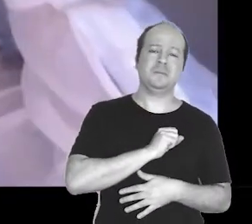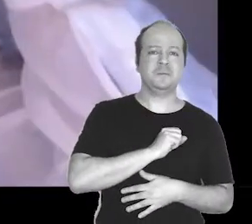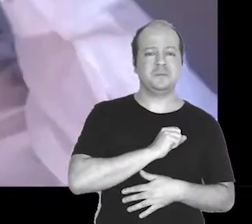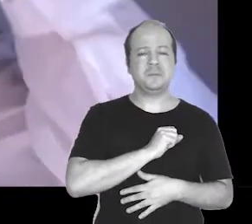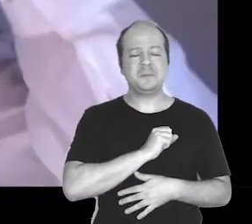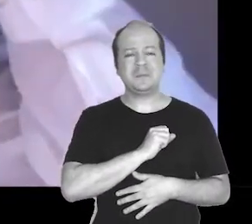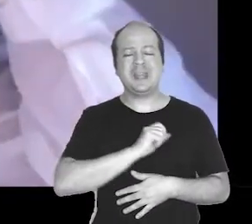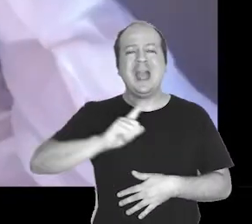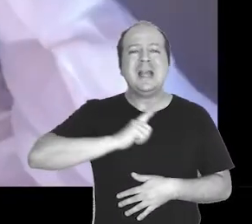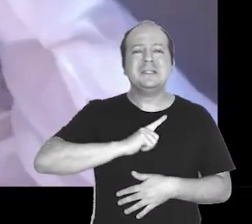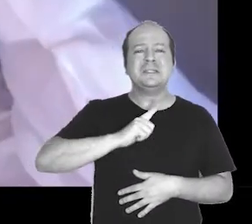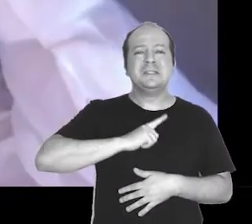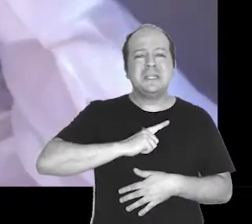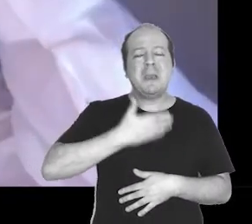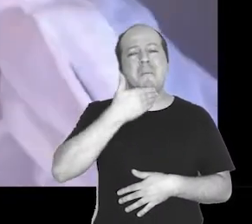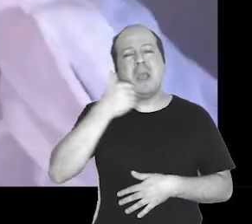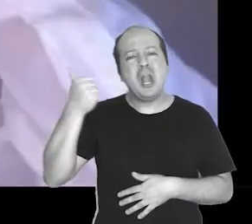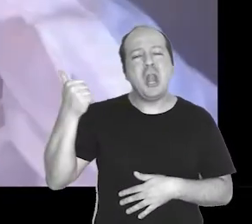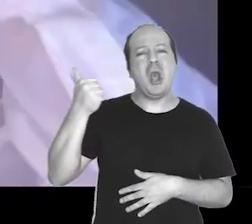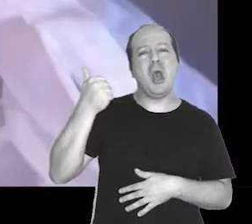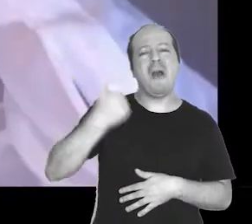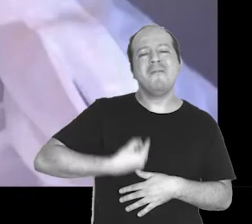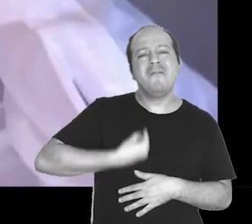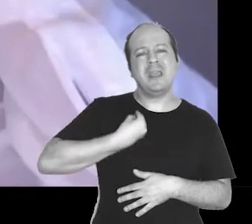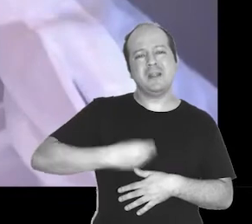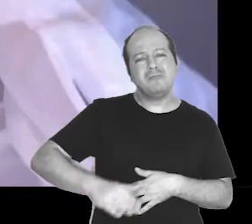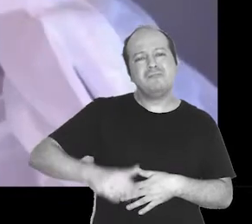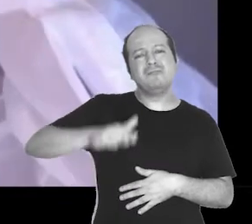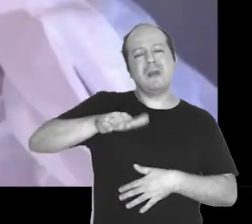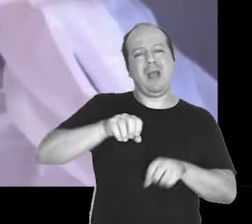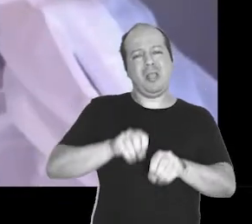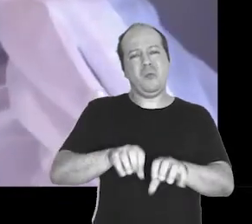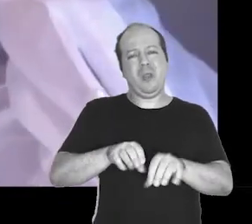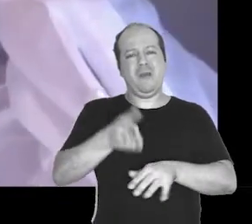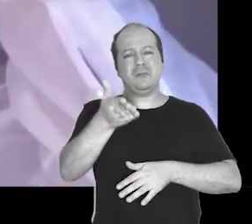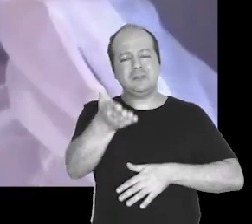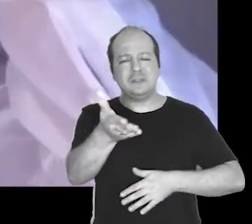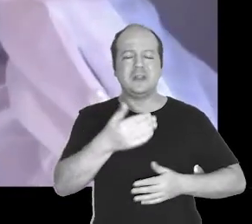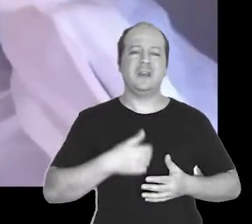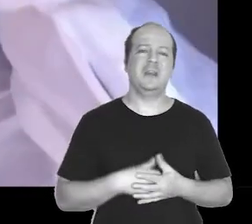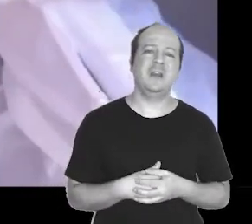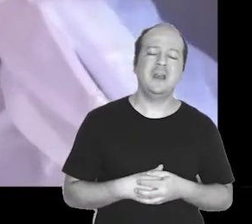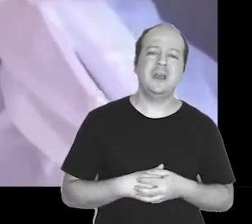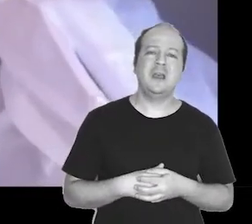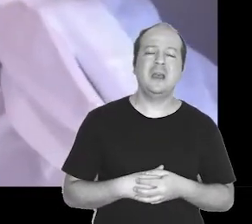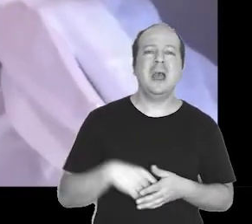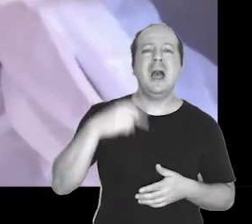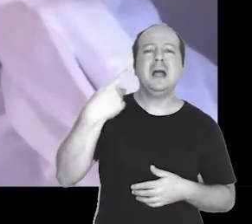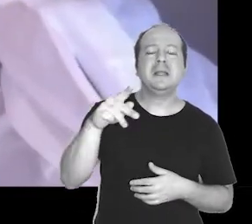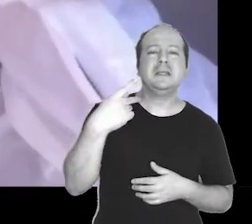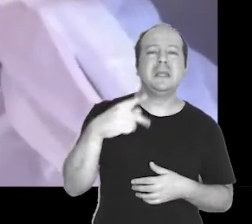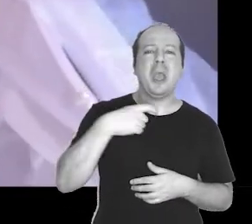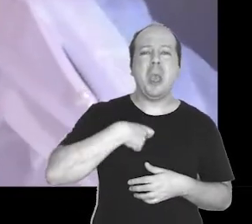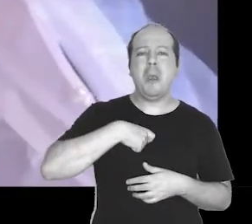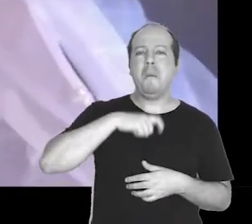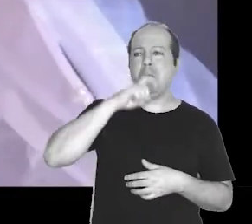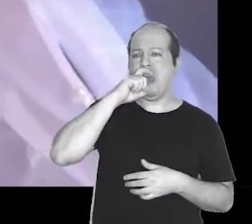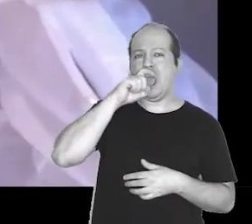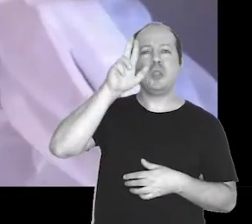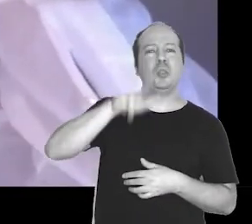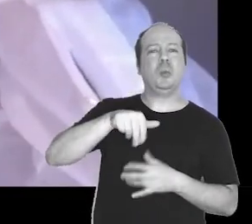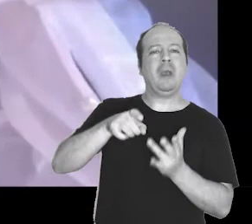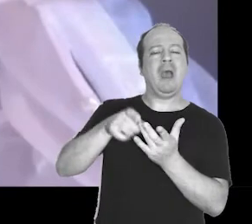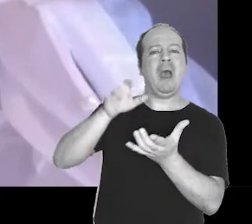Eles tinham mais condições de te educar. Teu pai nunca se casaria comigo.